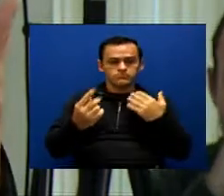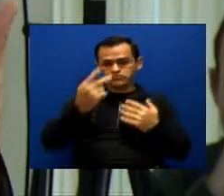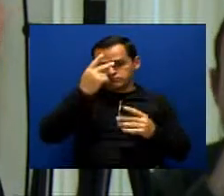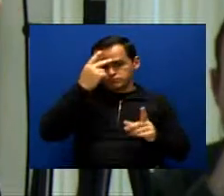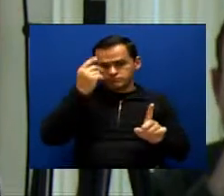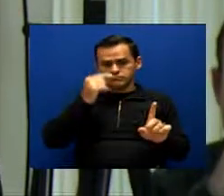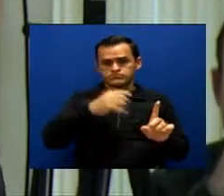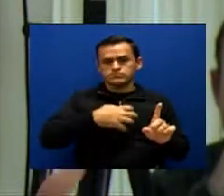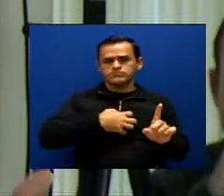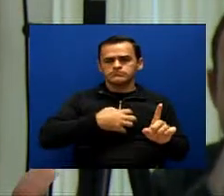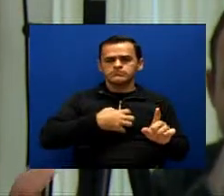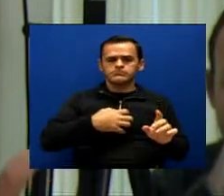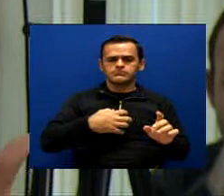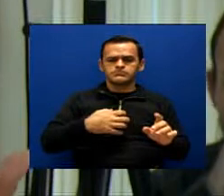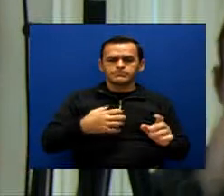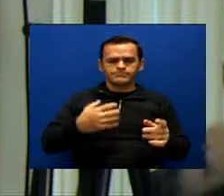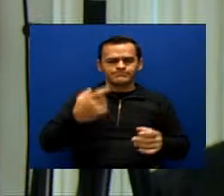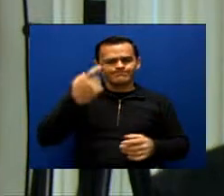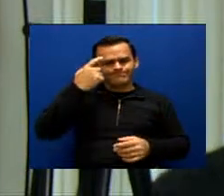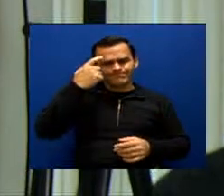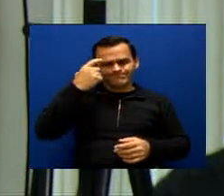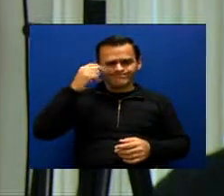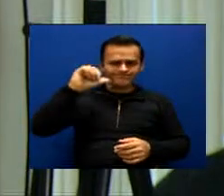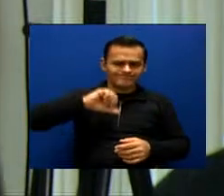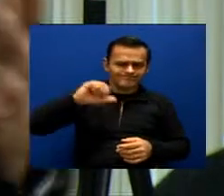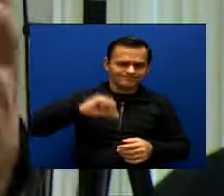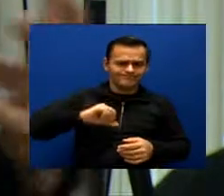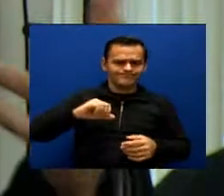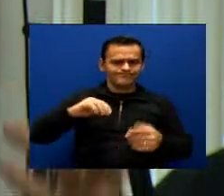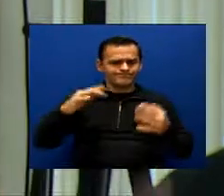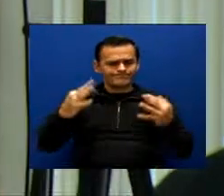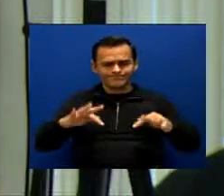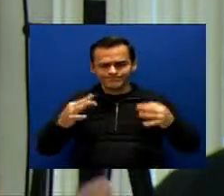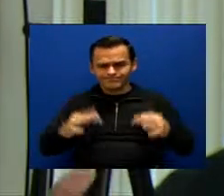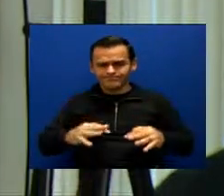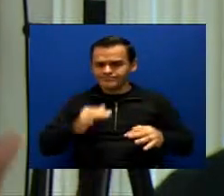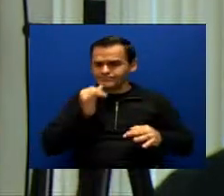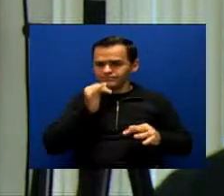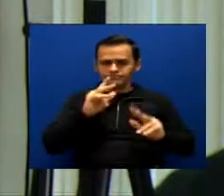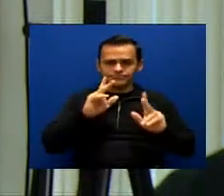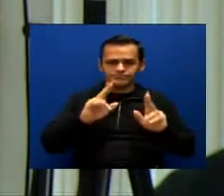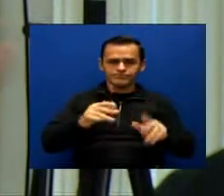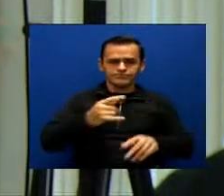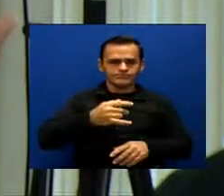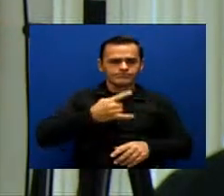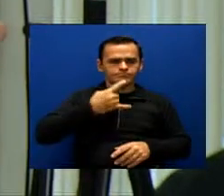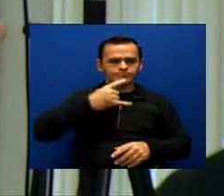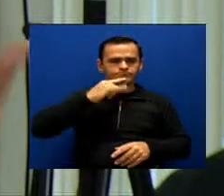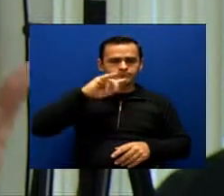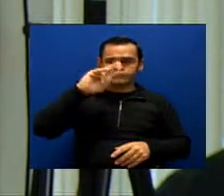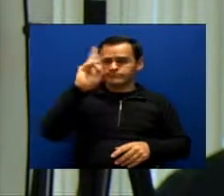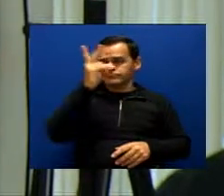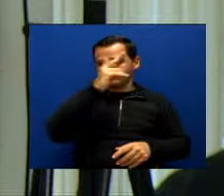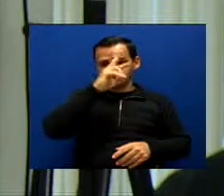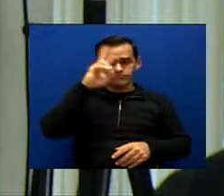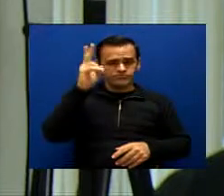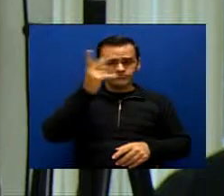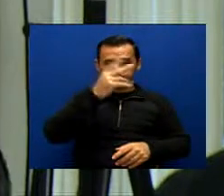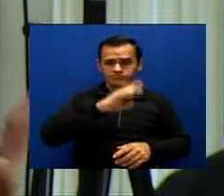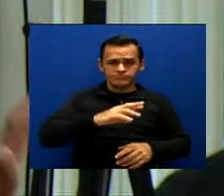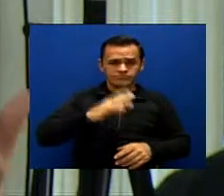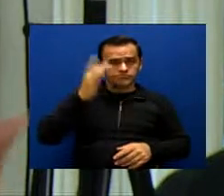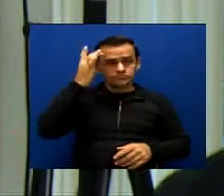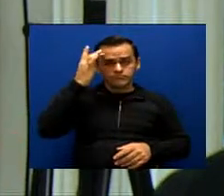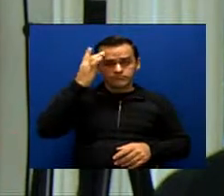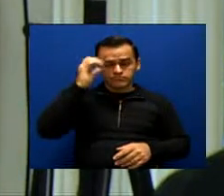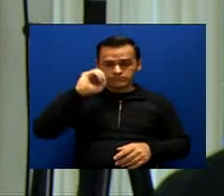estado psiquiátrico, fica num estado praticamente de embriaguez. Ela não consegue ter noção do que está acontecendo, não tem